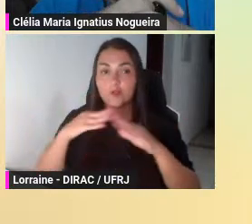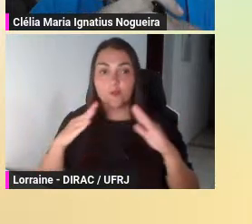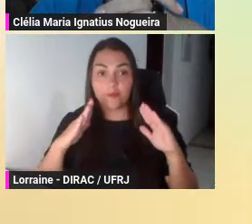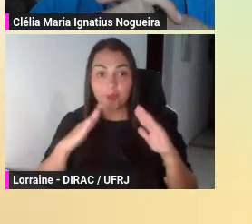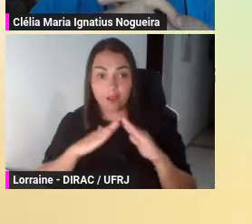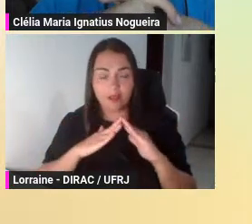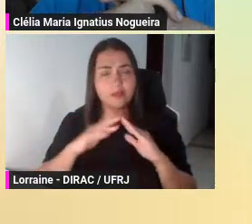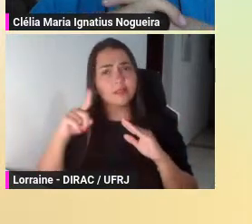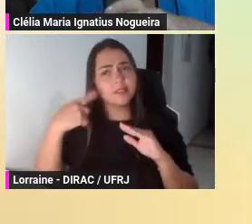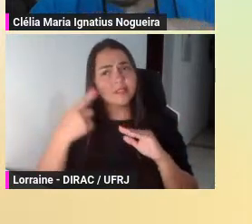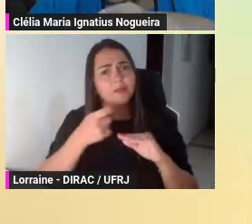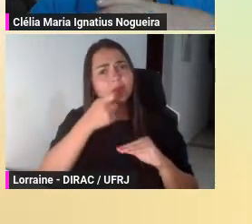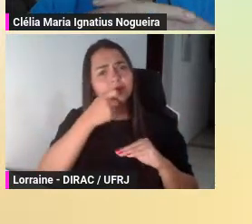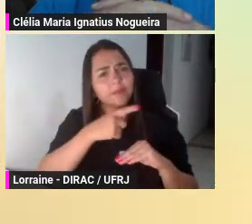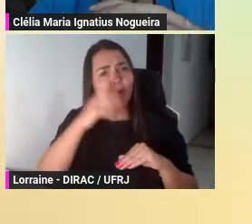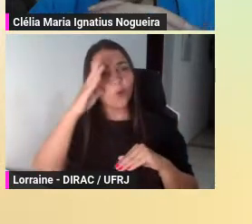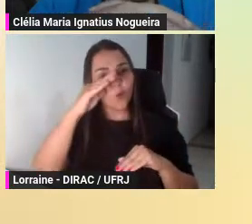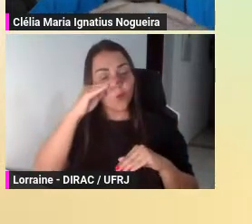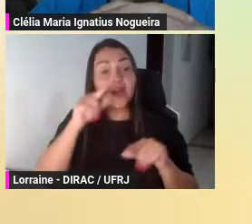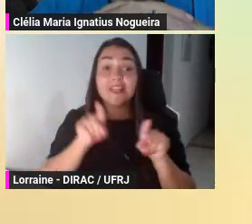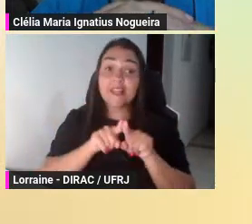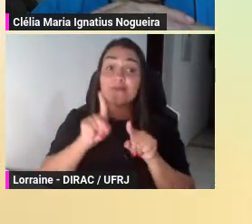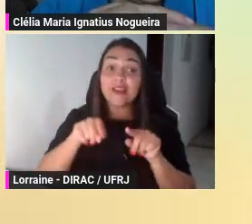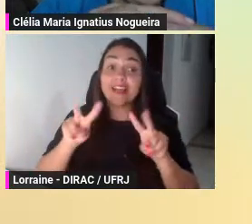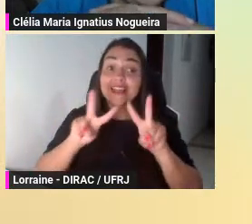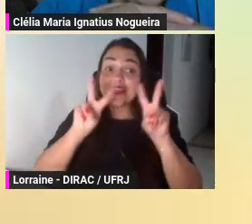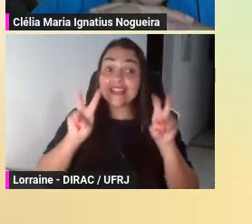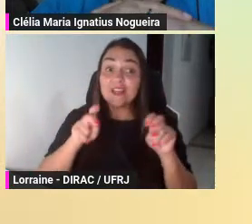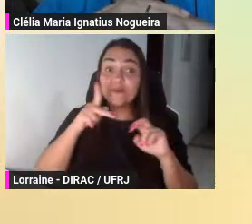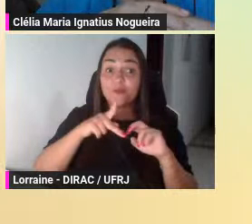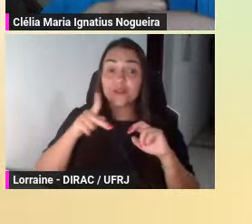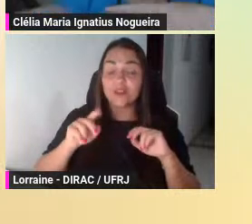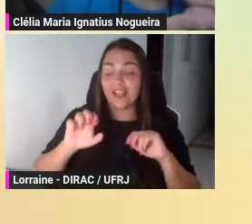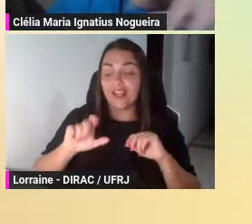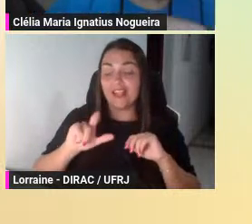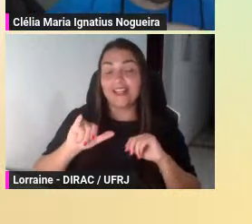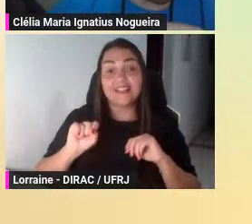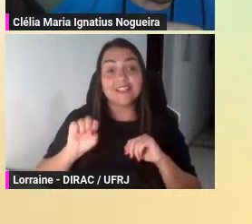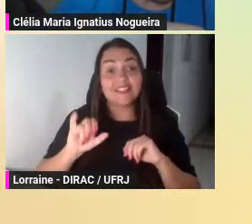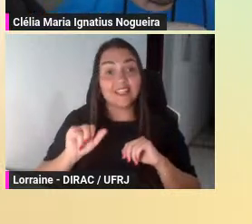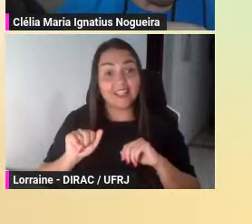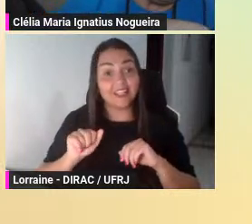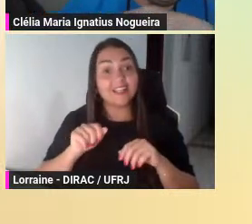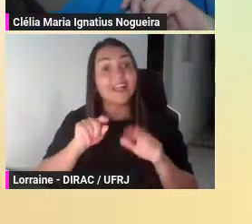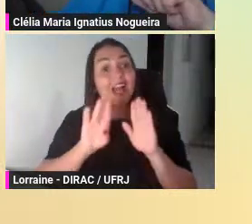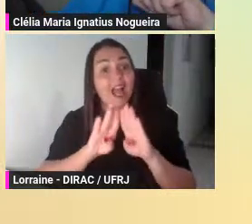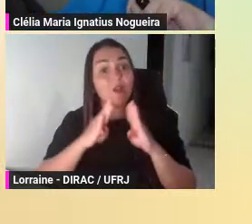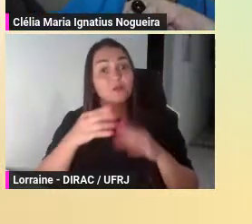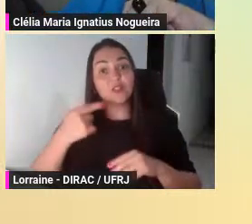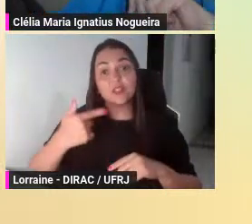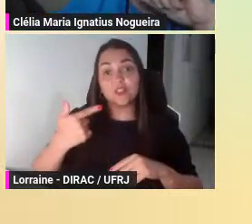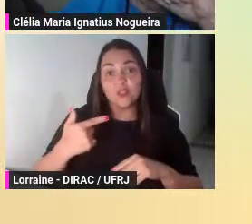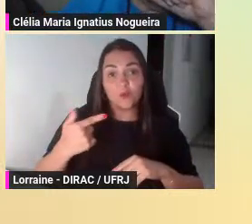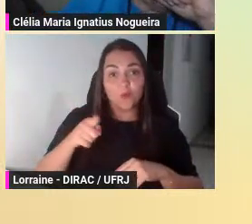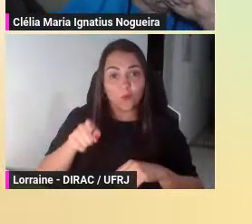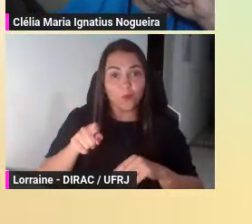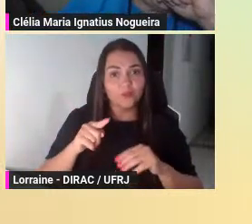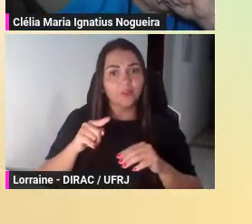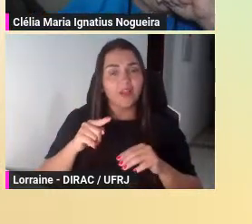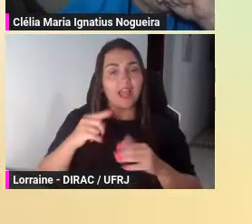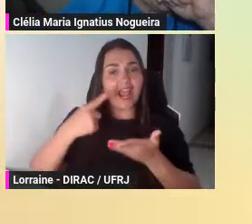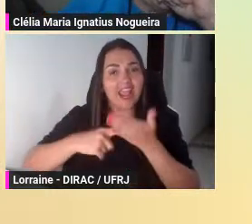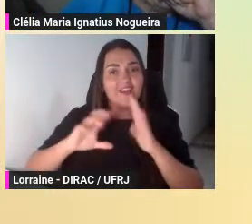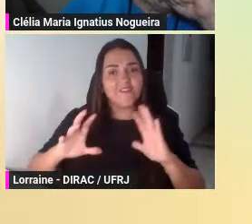depois, curiosamente, foi tema da fala da professora Eniceia na abertura do segundo NMI. Pode, por favor, mudar